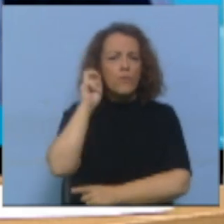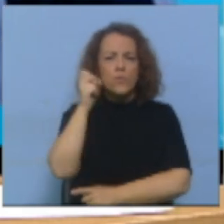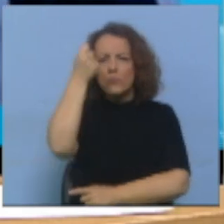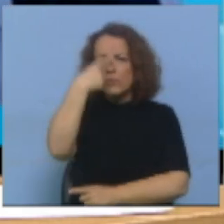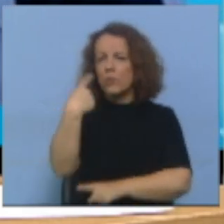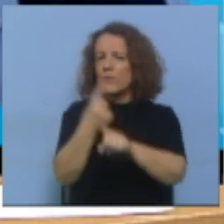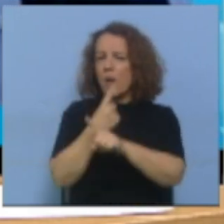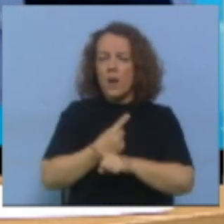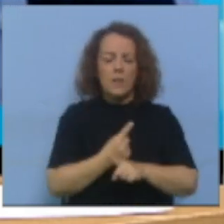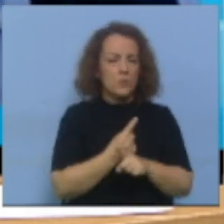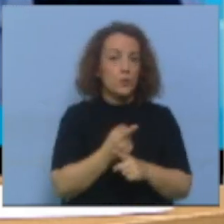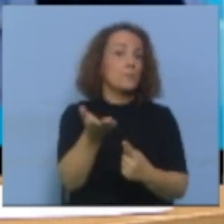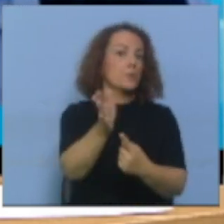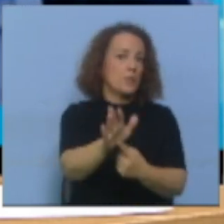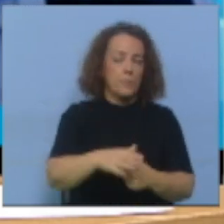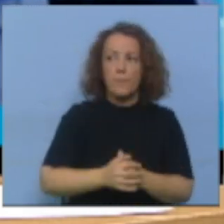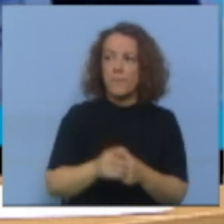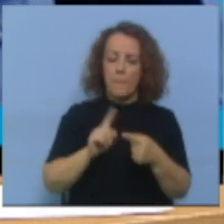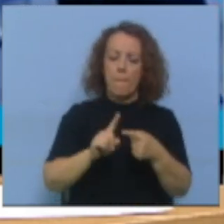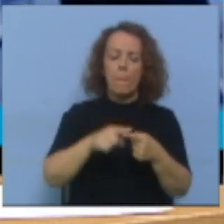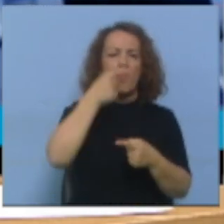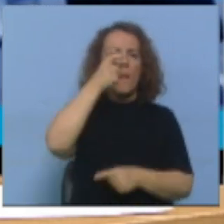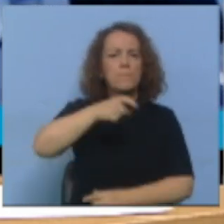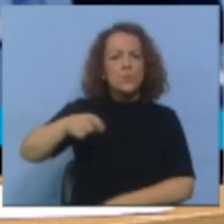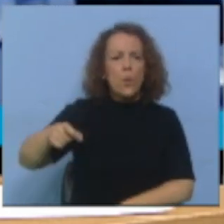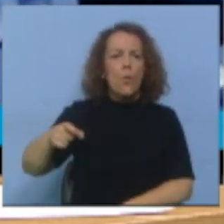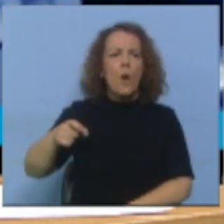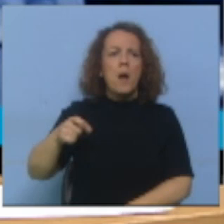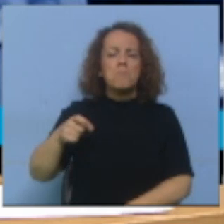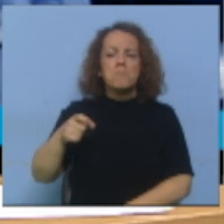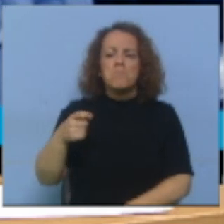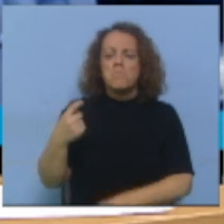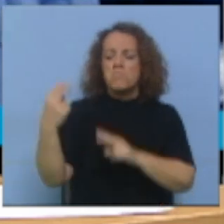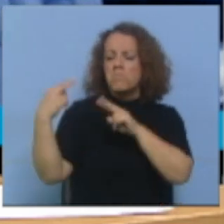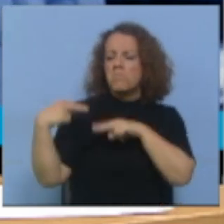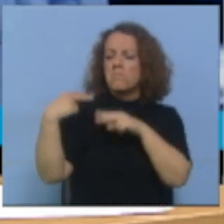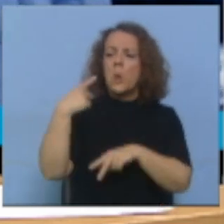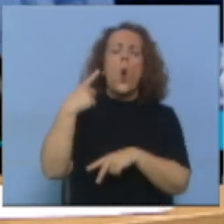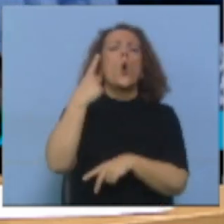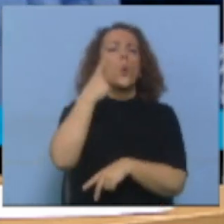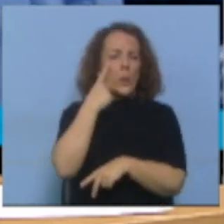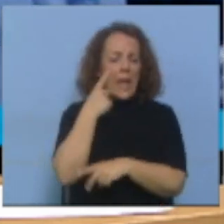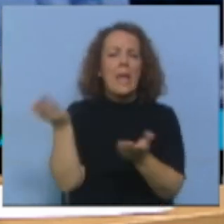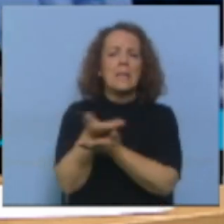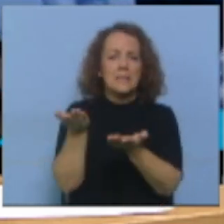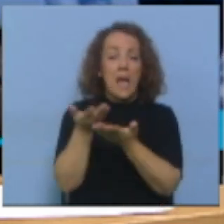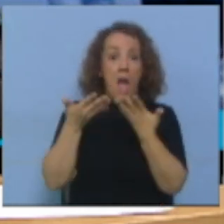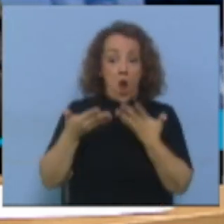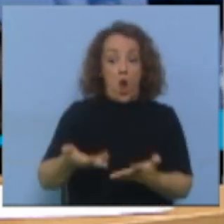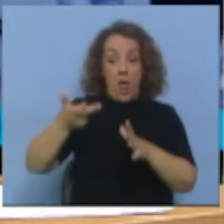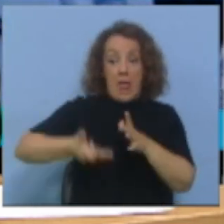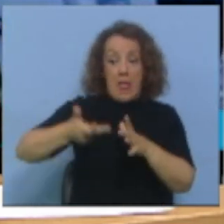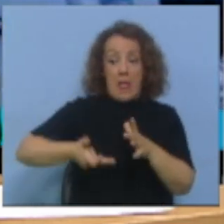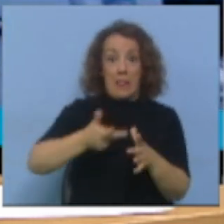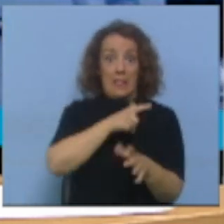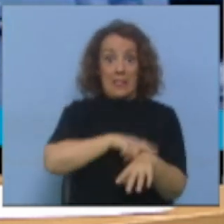esta situação. Primeiro, de pessoas que praticamente não se conheciam mesmo, ou se conheciam mal e neste tempo